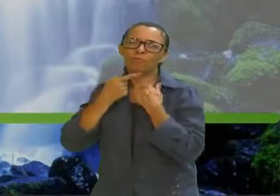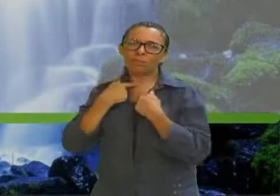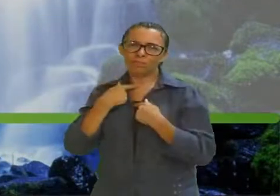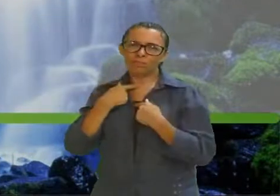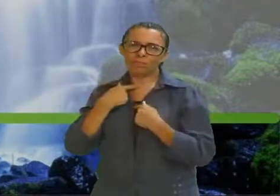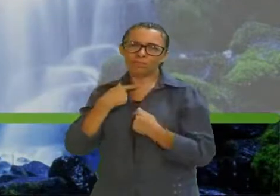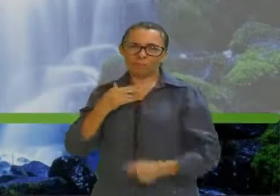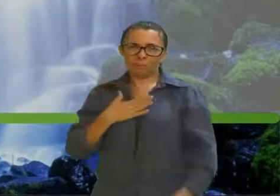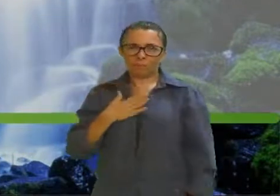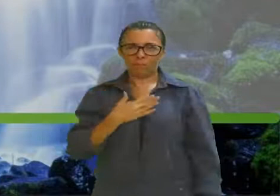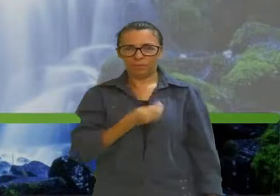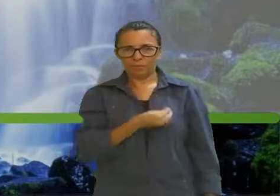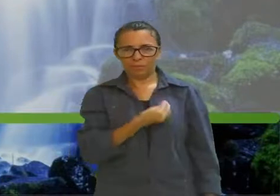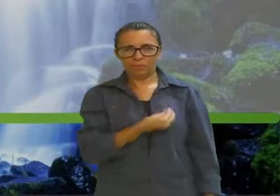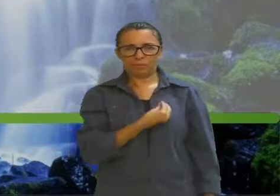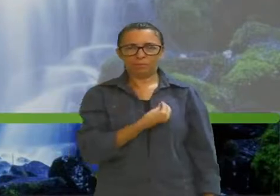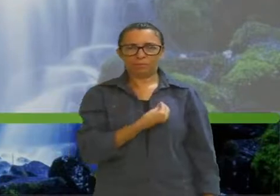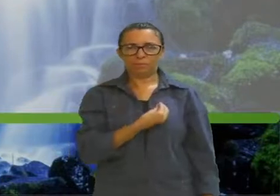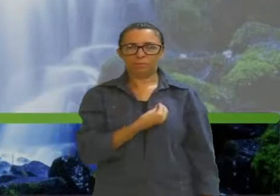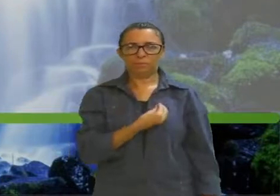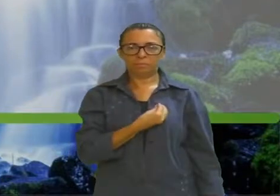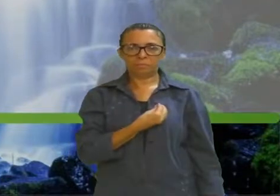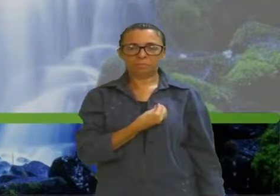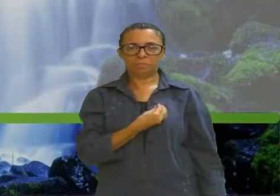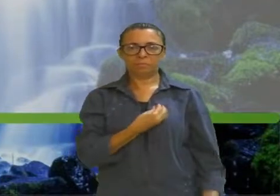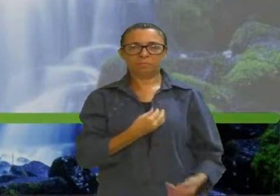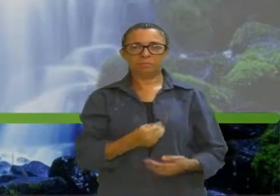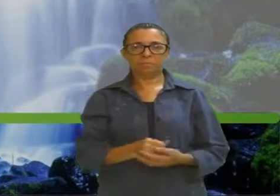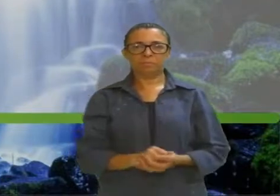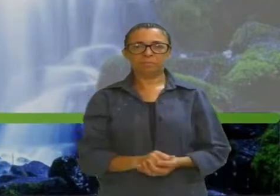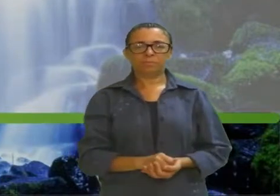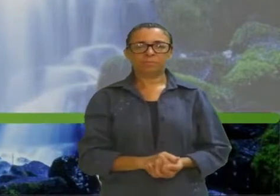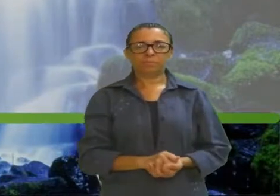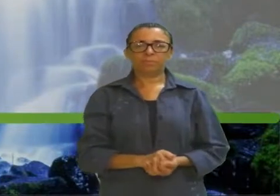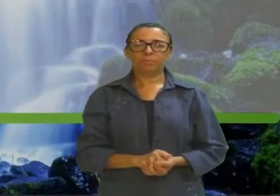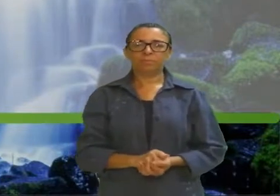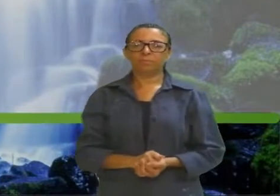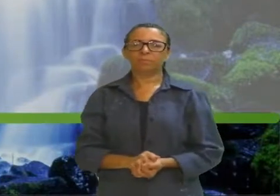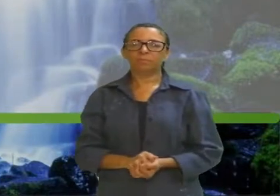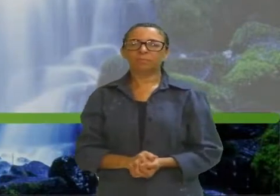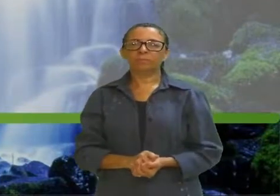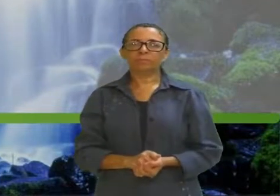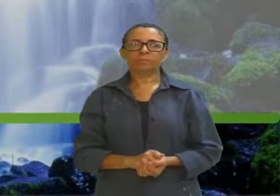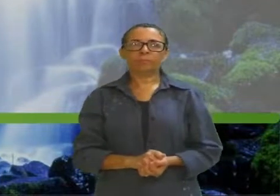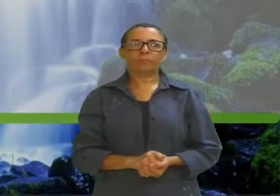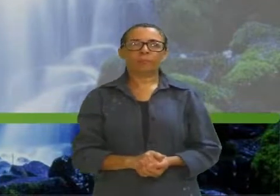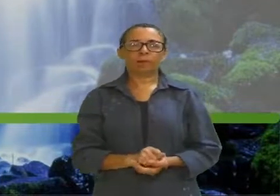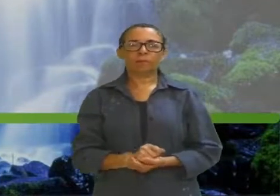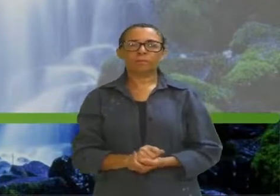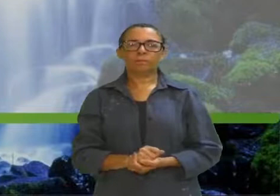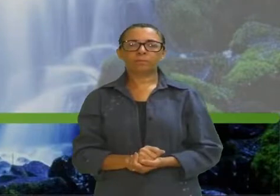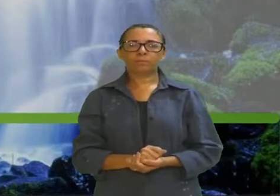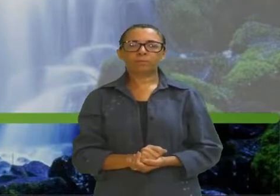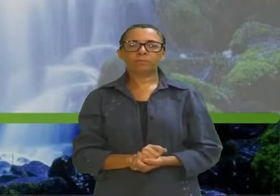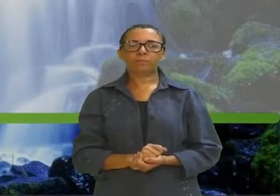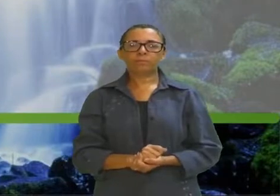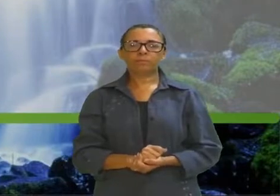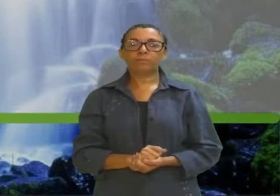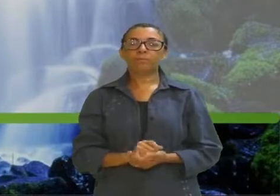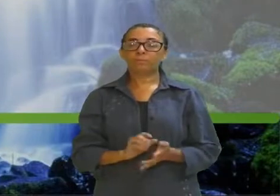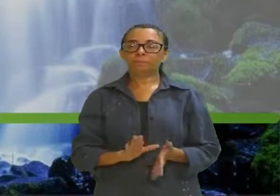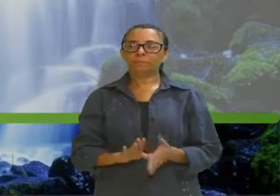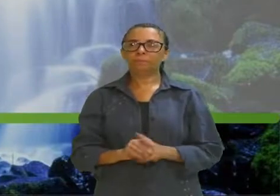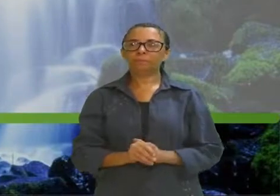Ainda falta fazer uma coisa em resposta a Deus. Então, amados, para experimentar